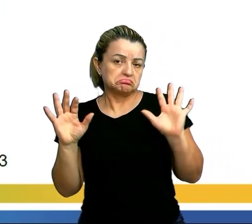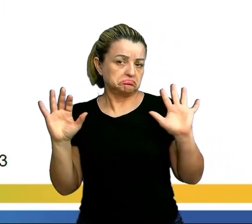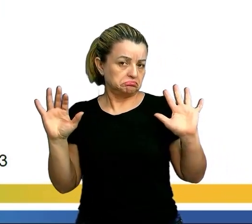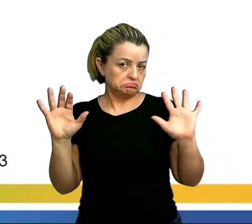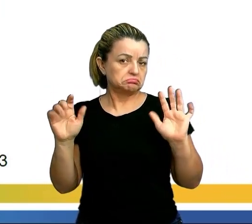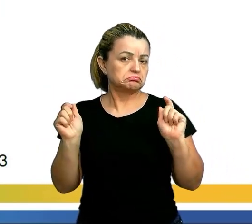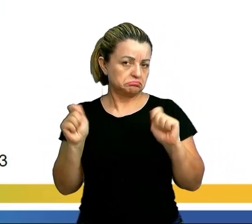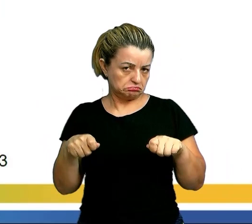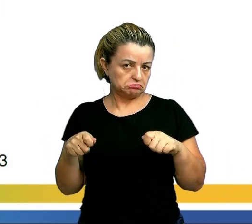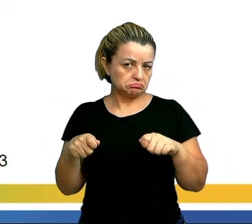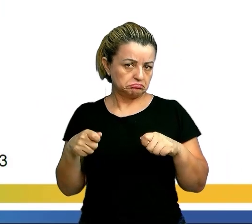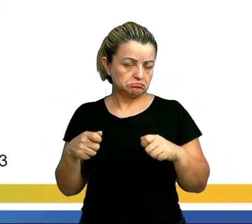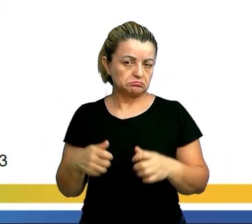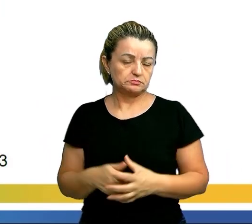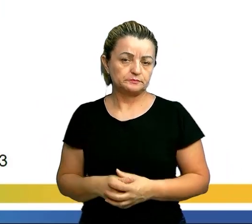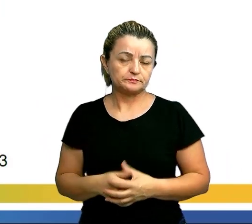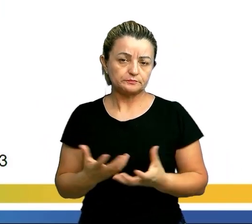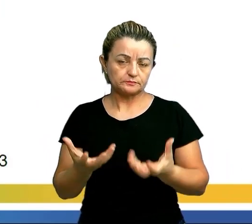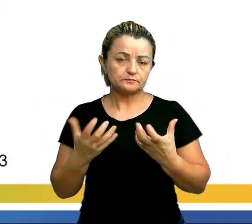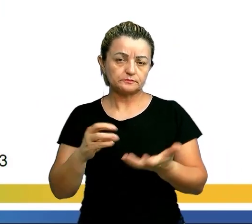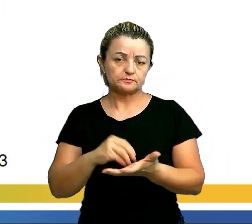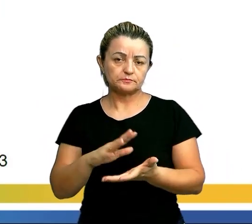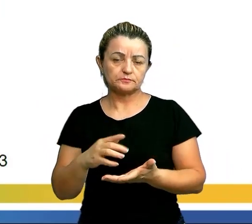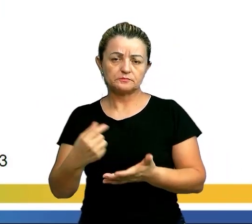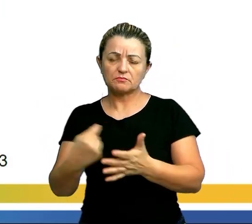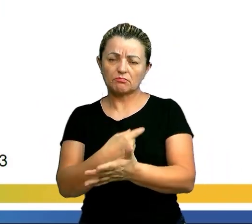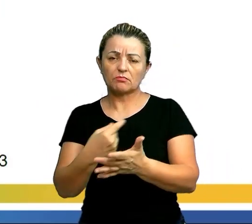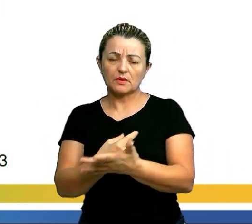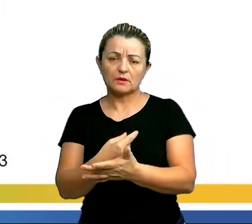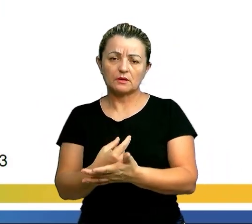estar nesse bloco, ou vice-versa. Muita gente pergunta,